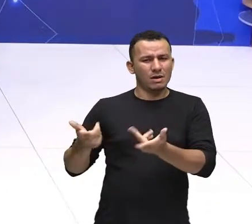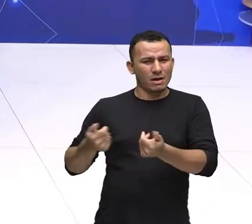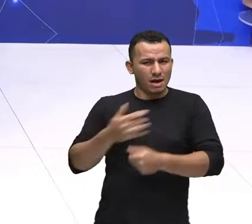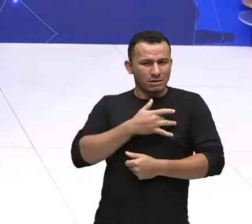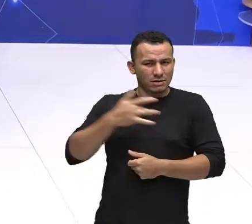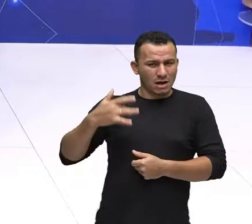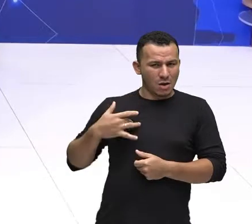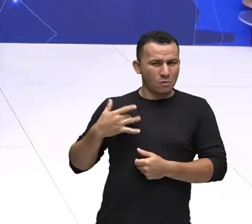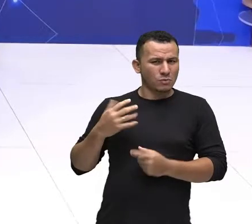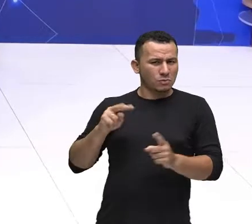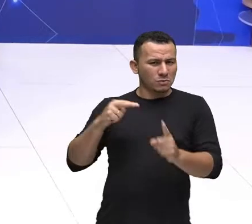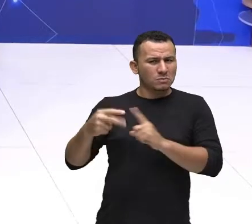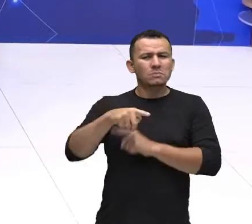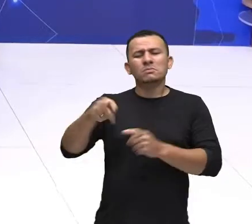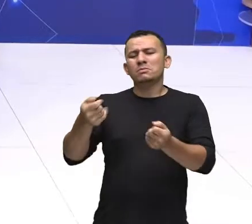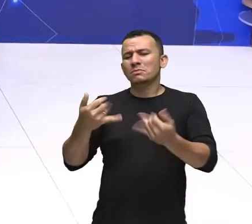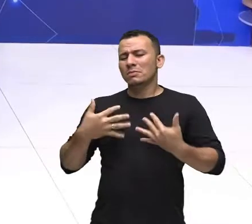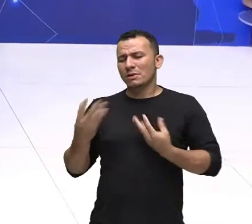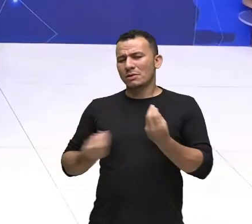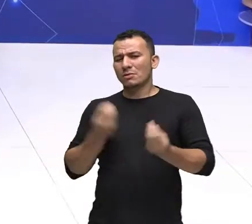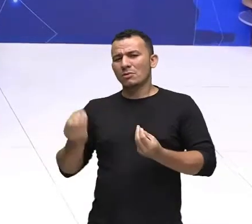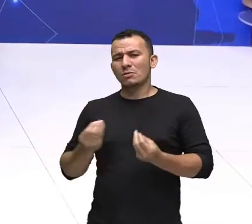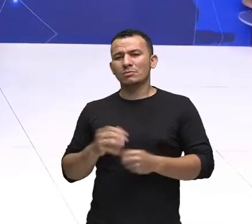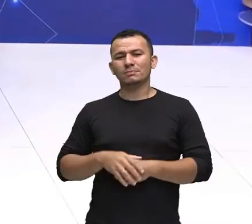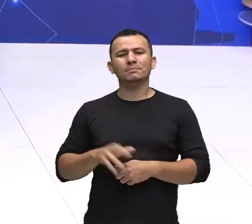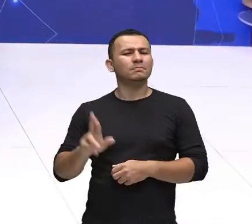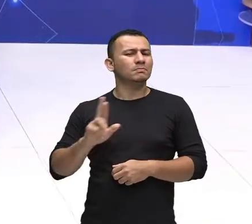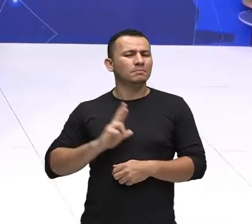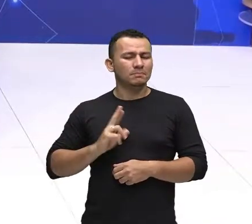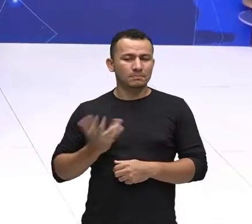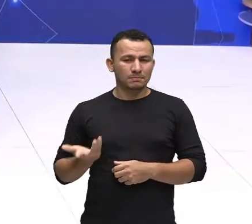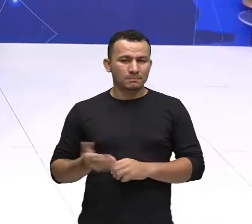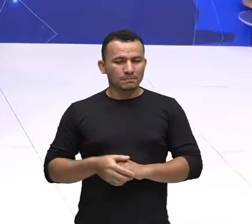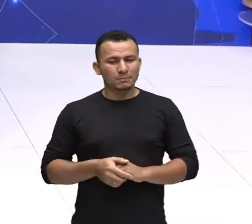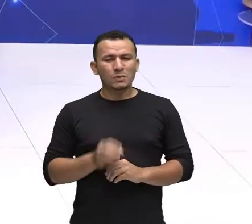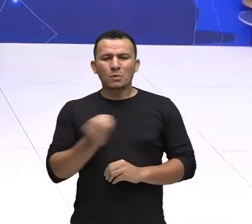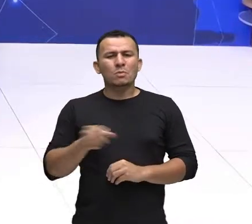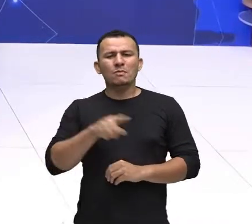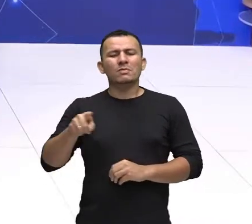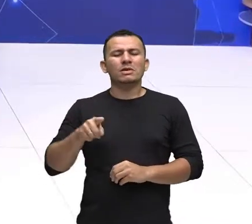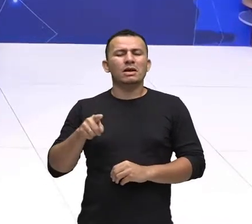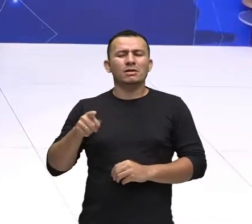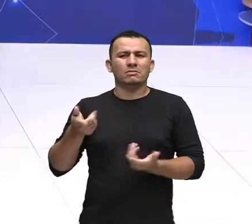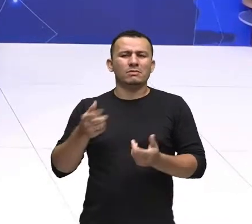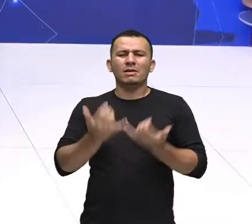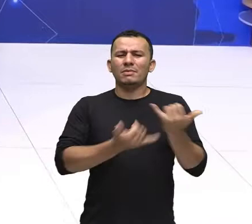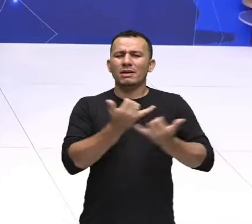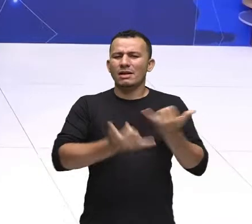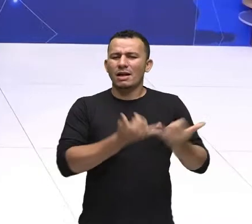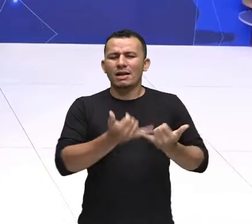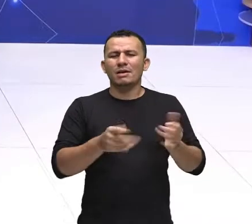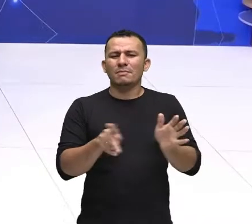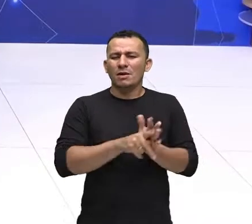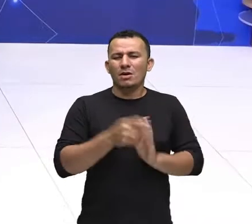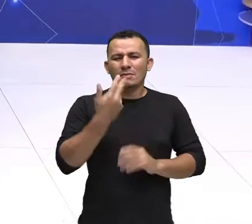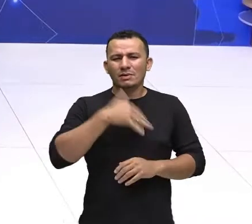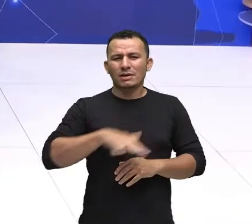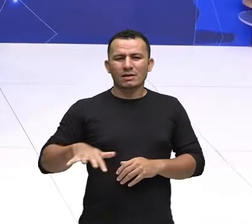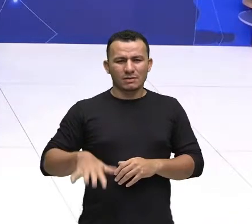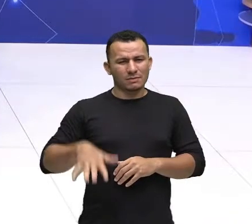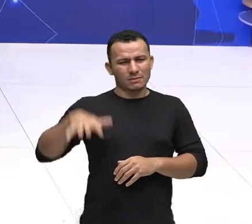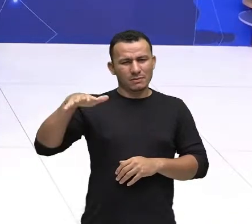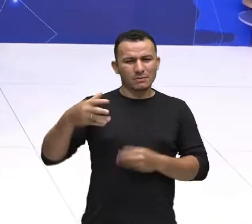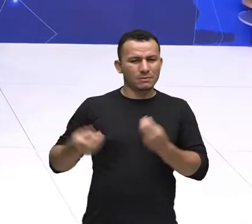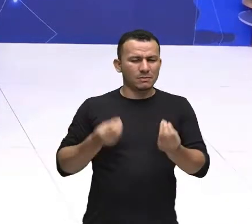da saúde física, como é que tu consideras, como é que tu avalias isso, das brincadeiras lúdicas mesmo que a gente manifesta na infância?